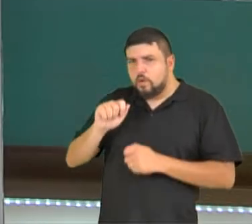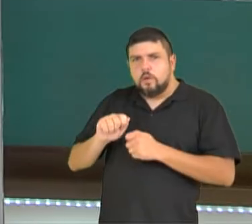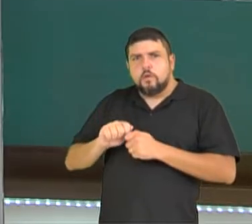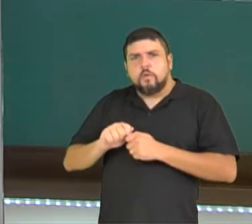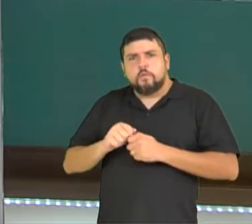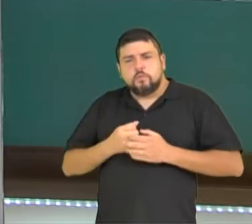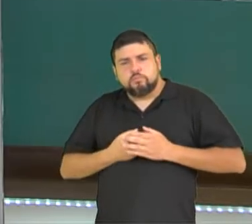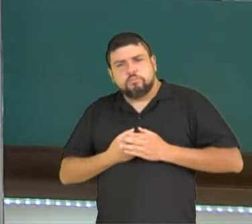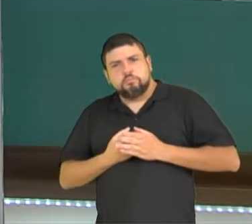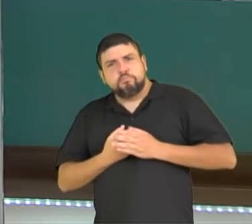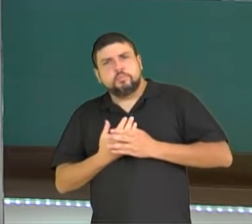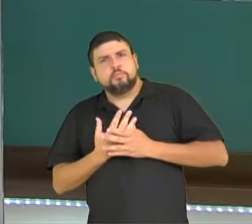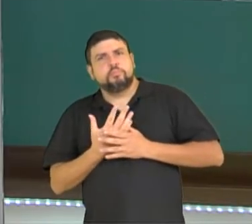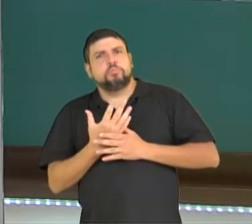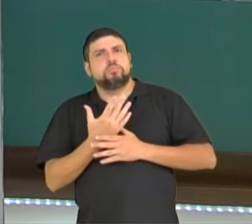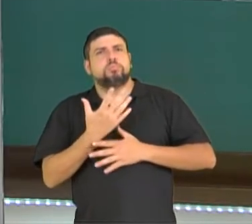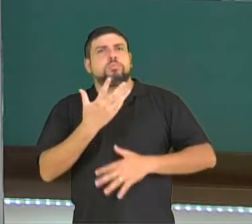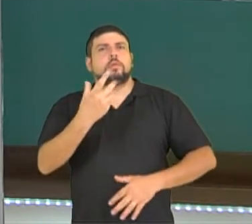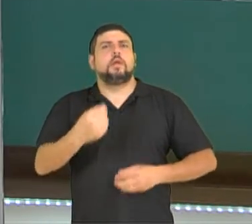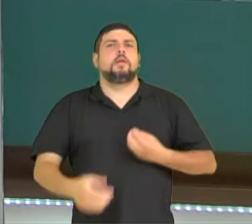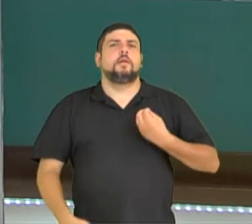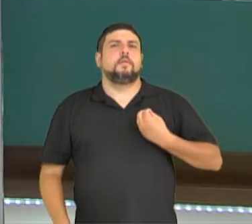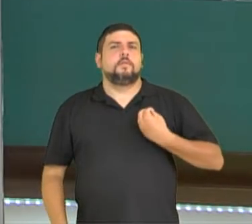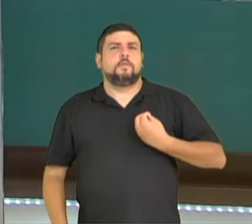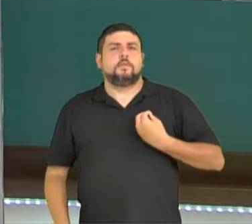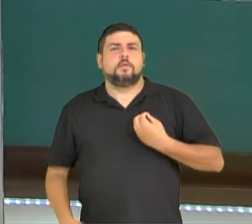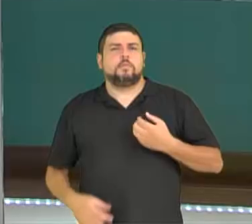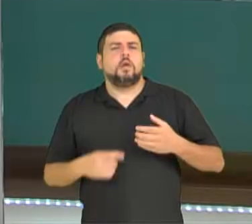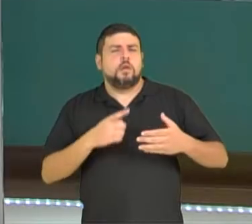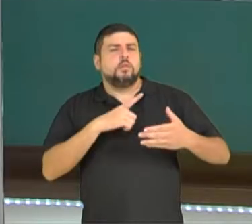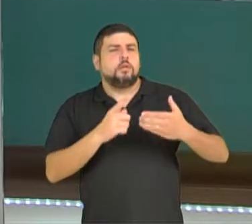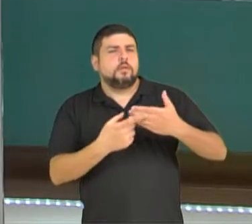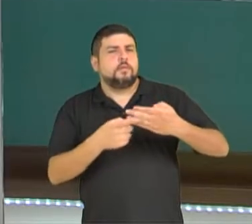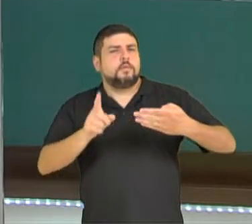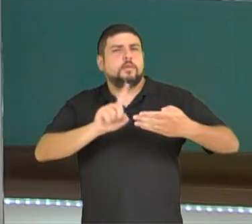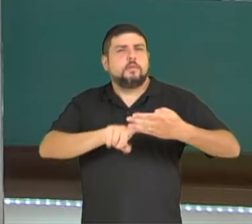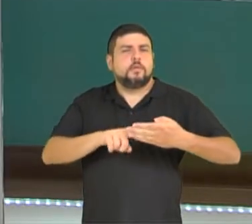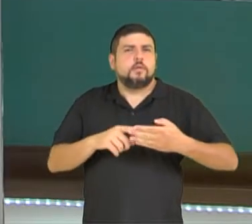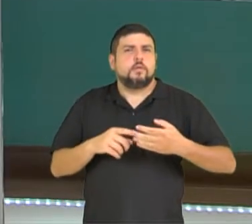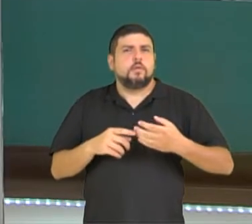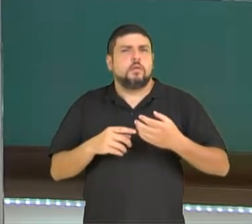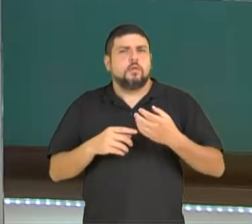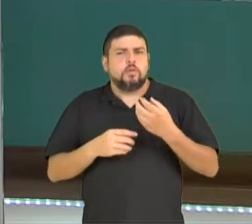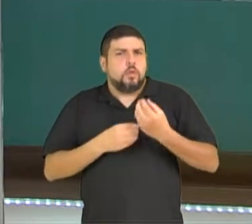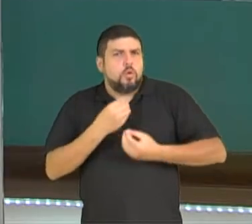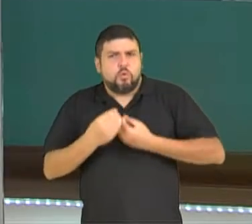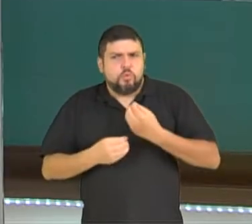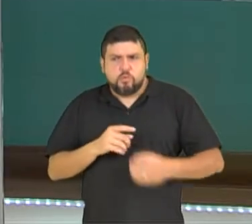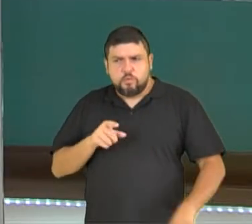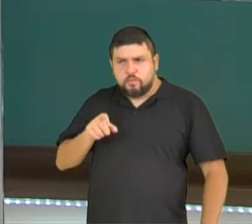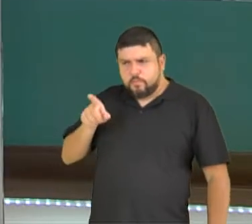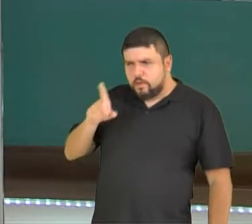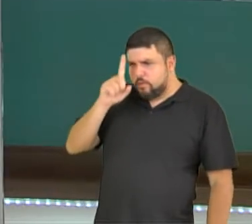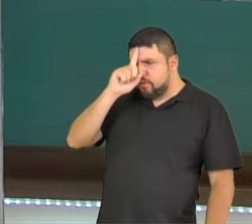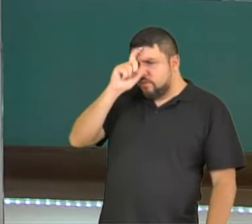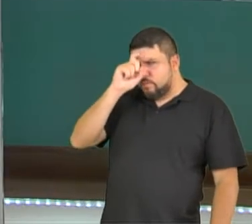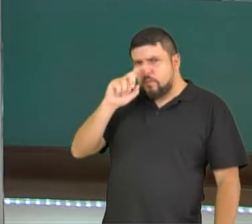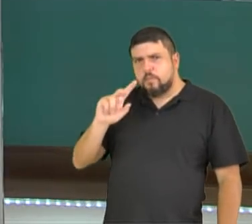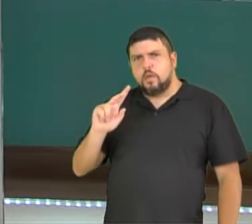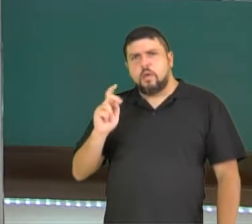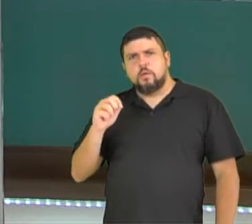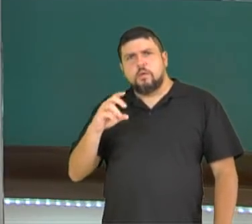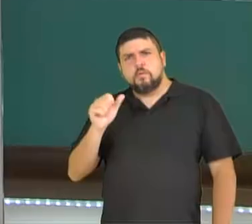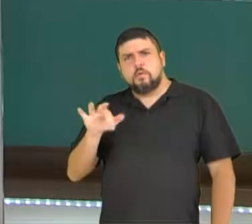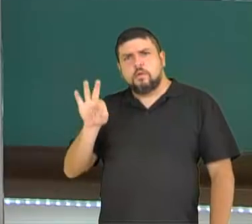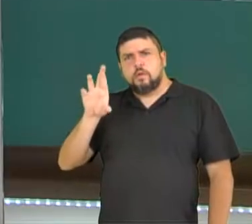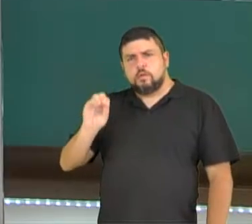vida? Temos aqui a presença de uma linguagem figurada. Como que o hemocentro, essa instituição responsável pela